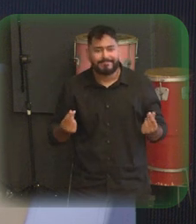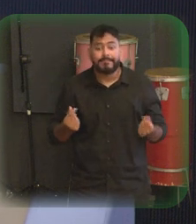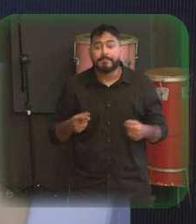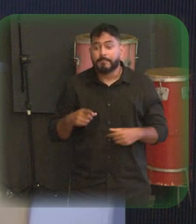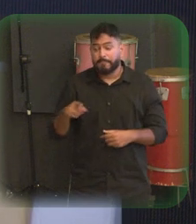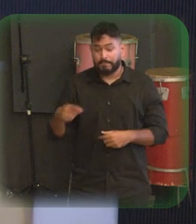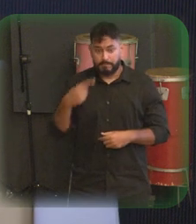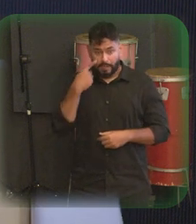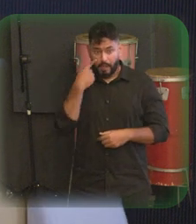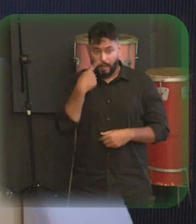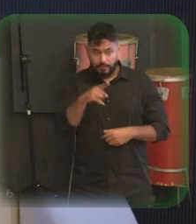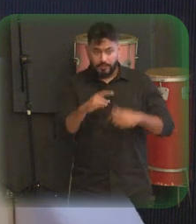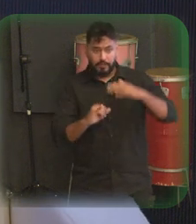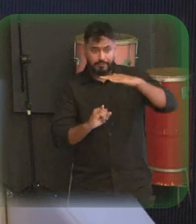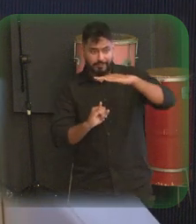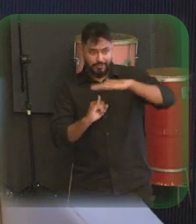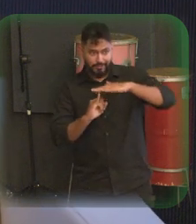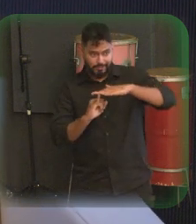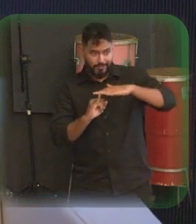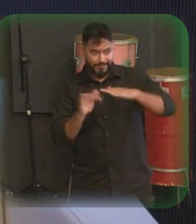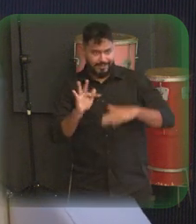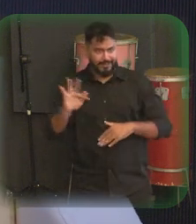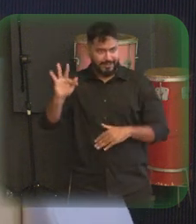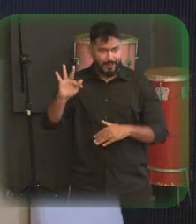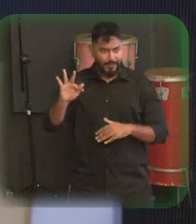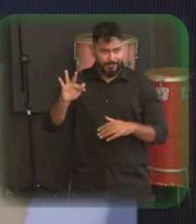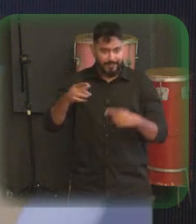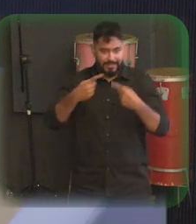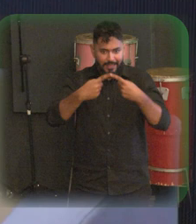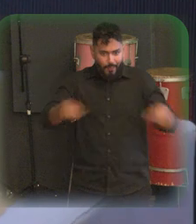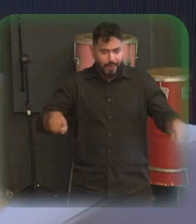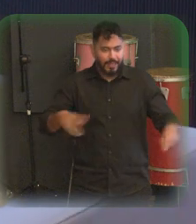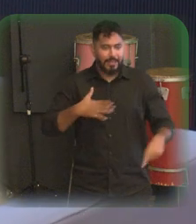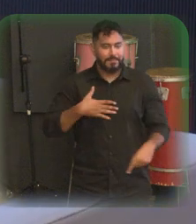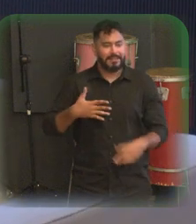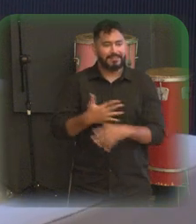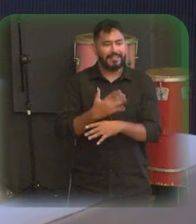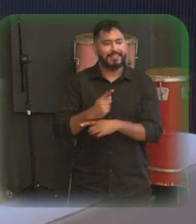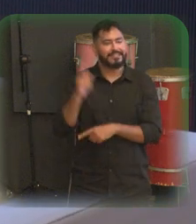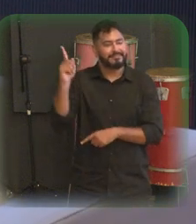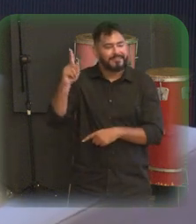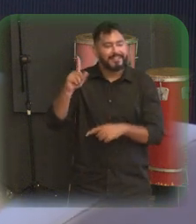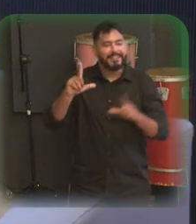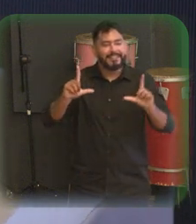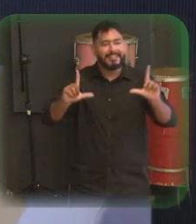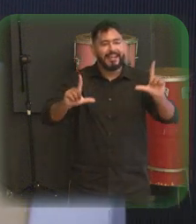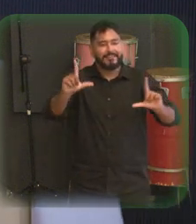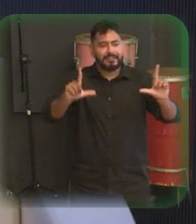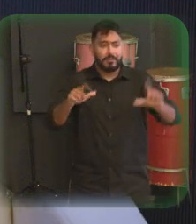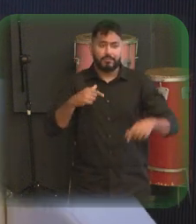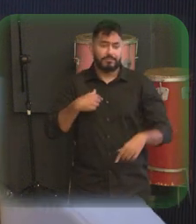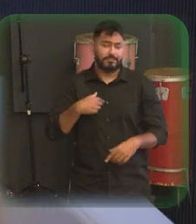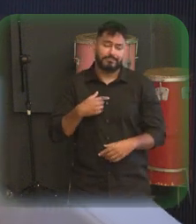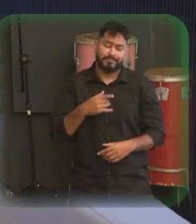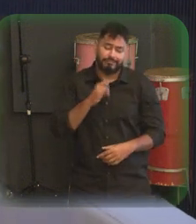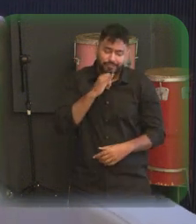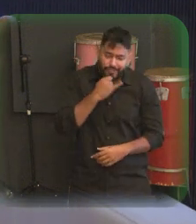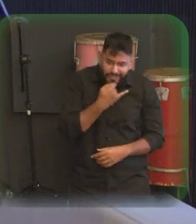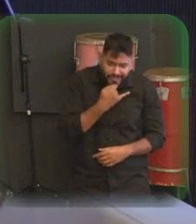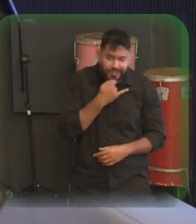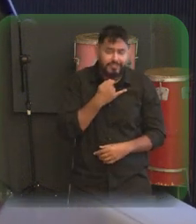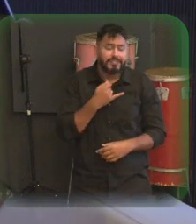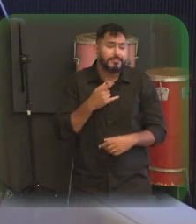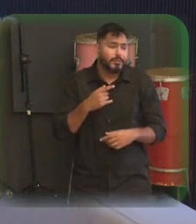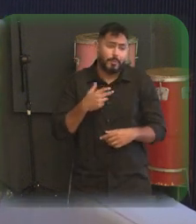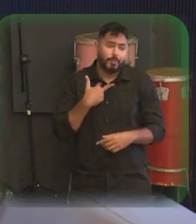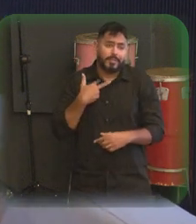Eu vi o Instituto Federal ser inaugurado na minha cidade pela televisão. Infelizmente, naquele dia, eu não pude estar presente com o presidente Lula, porque eu era candidata a